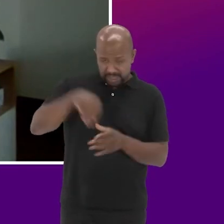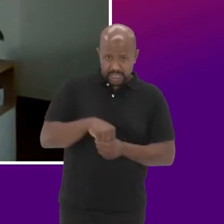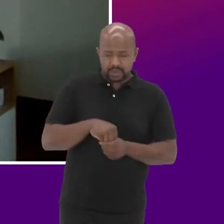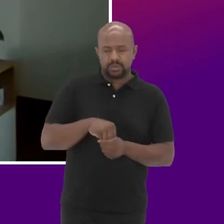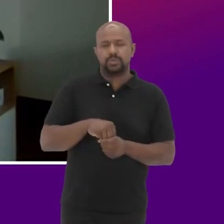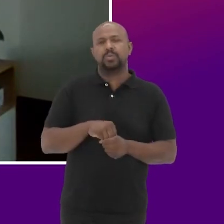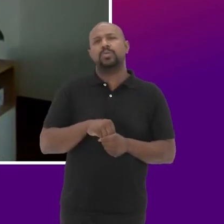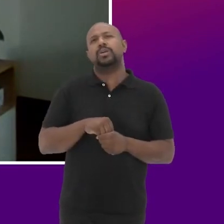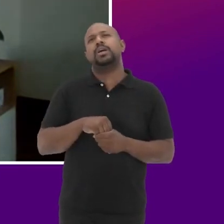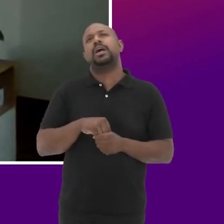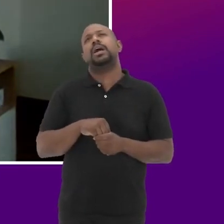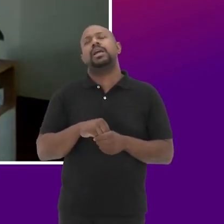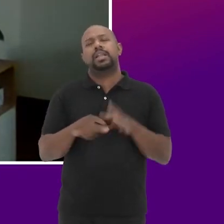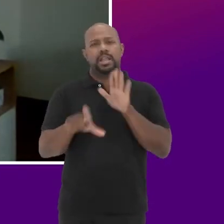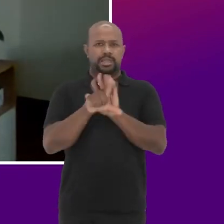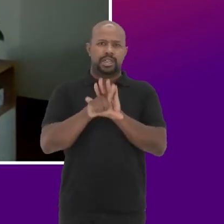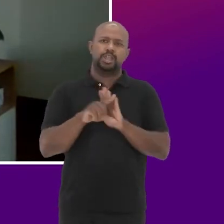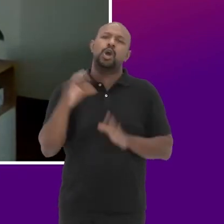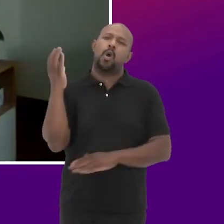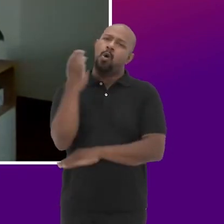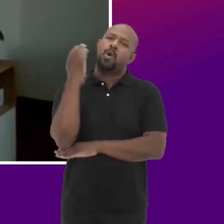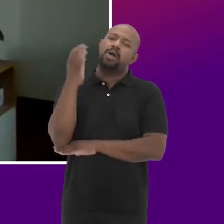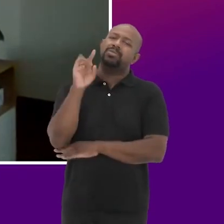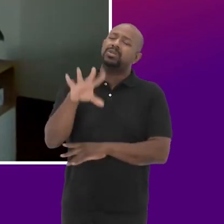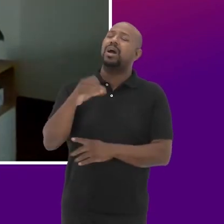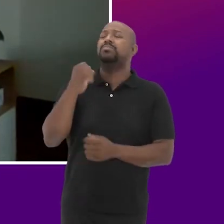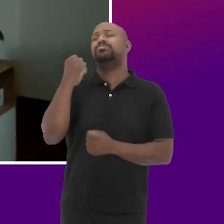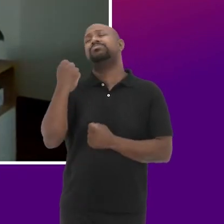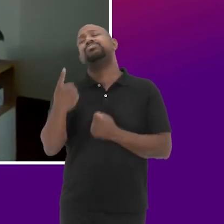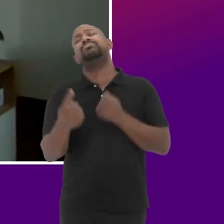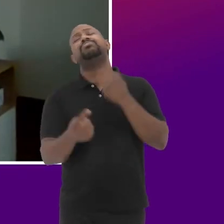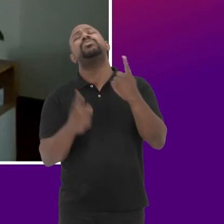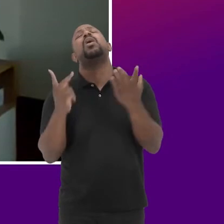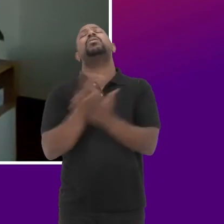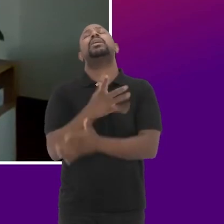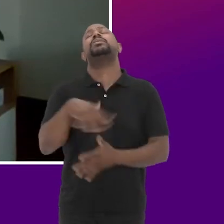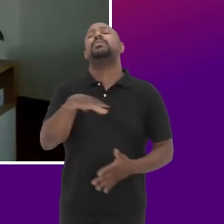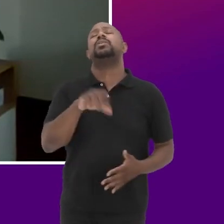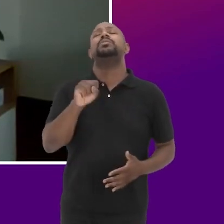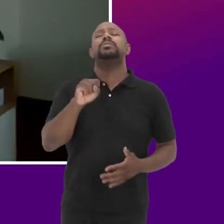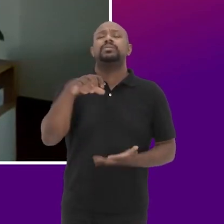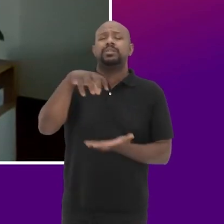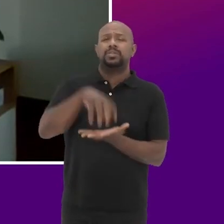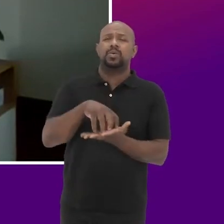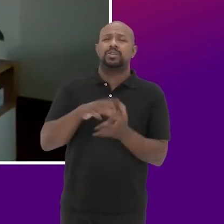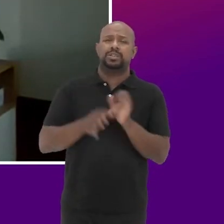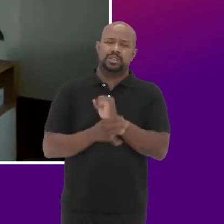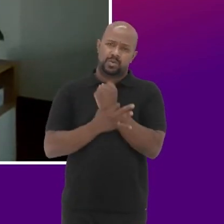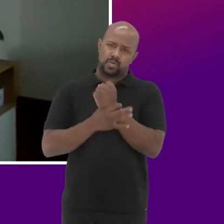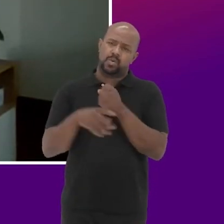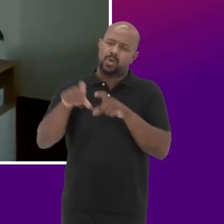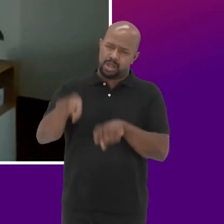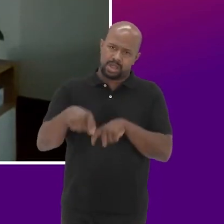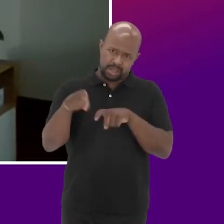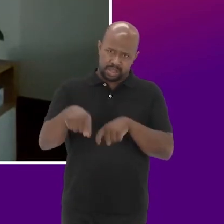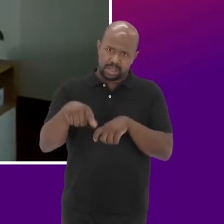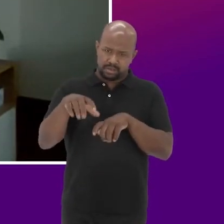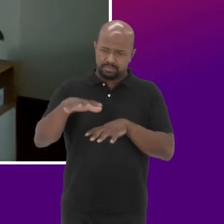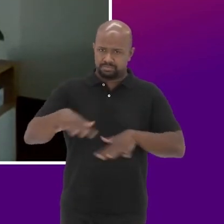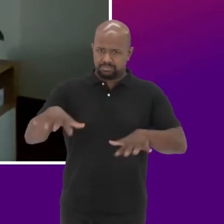dentro das leis colombianas, à exceção daquilo que acontece para o setor de seguro